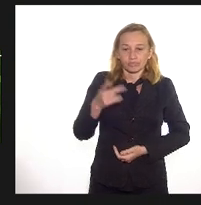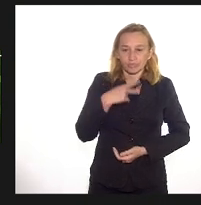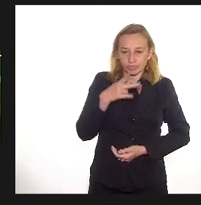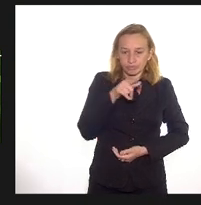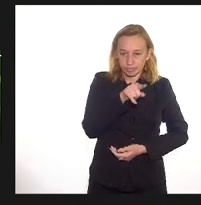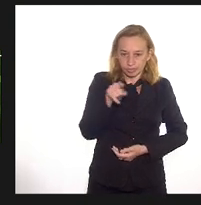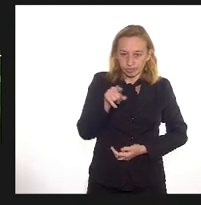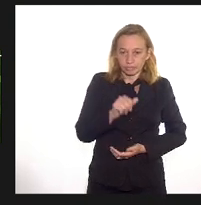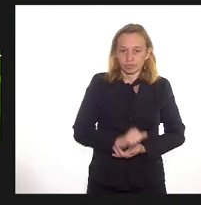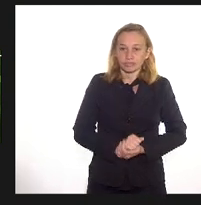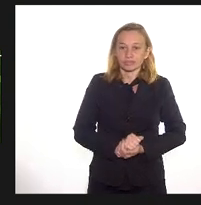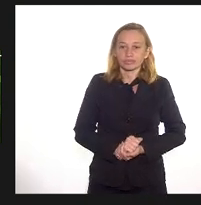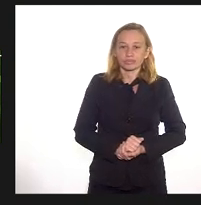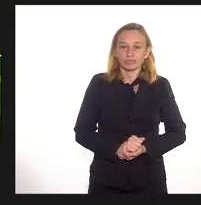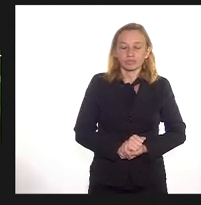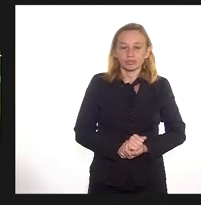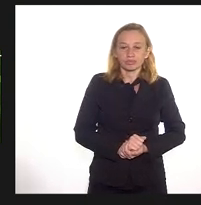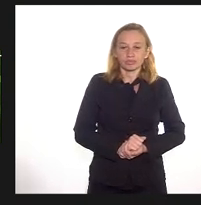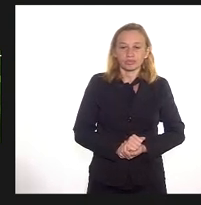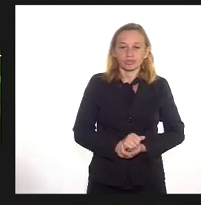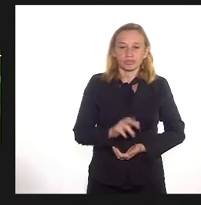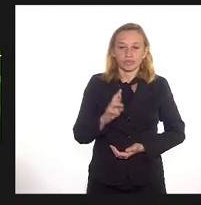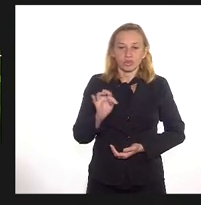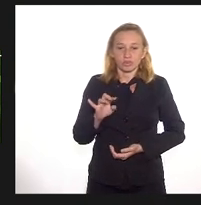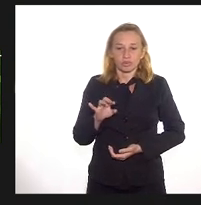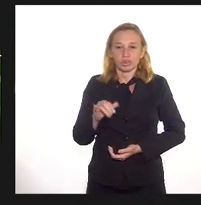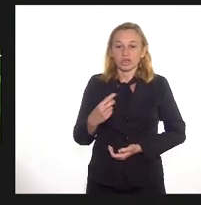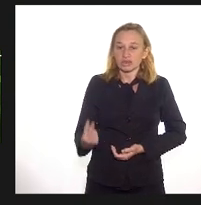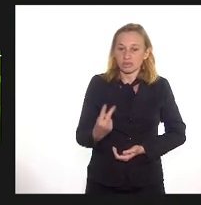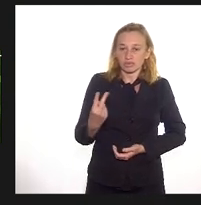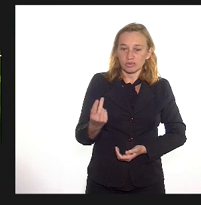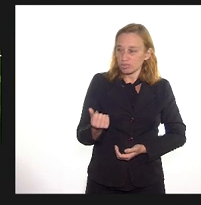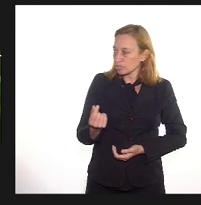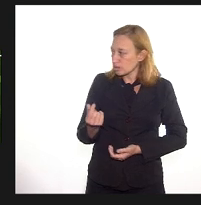que esta remuneração, esse valor de